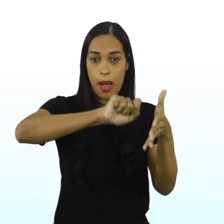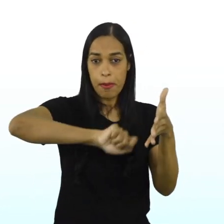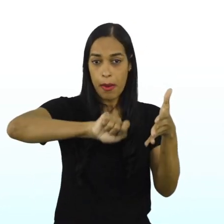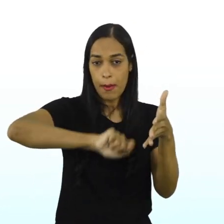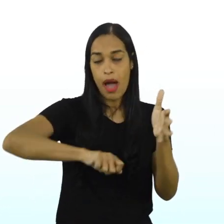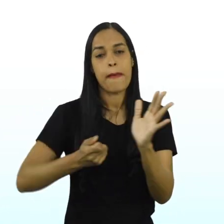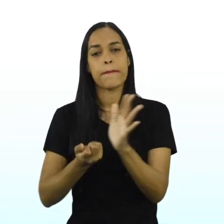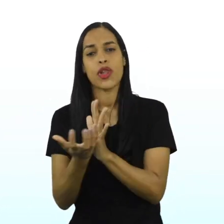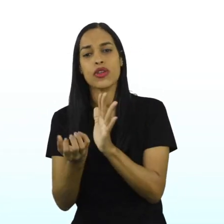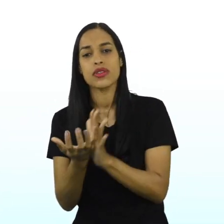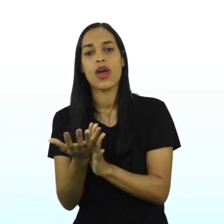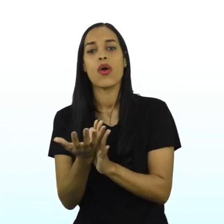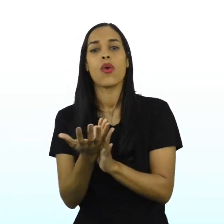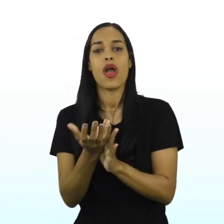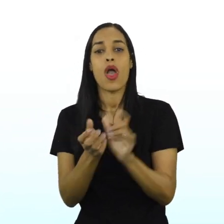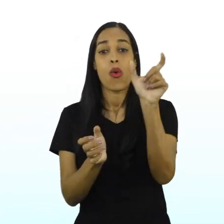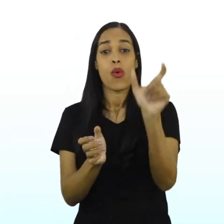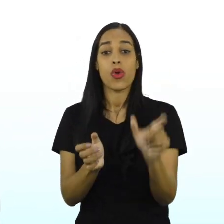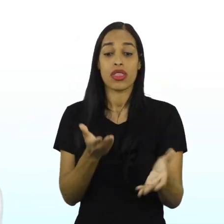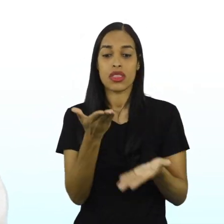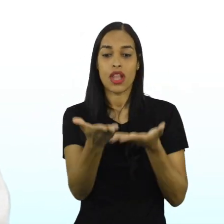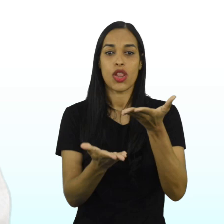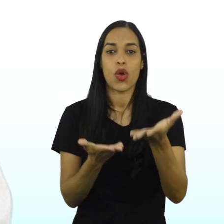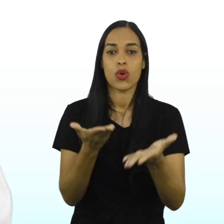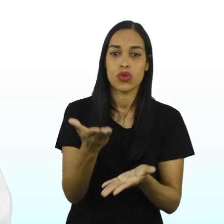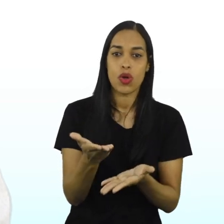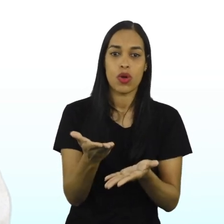é exatamente com o interlocutor, com o receptor.